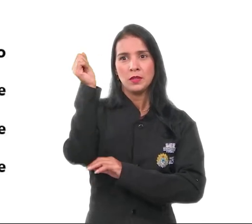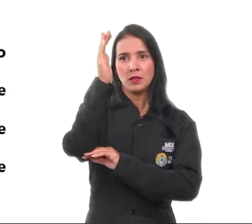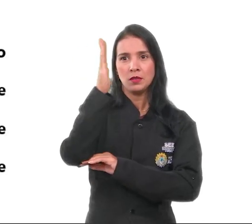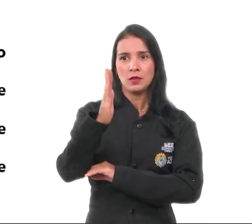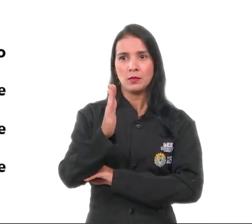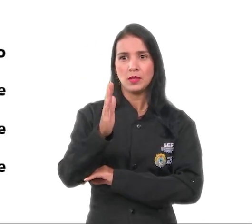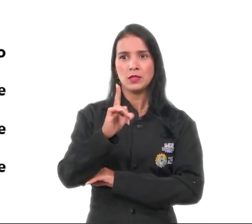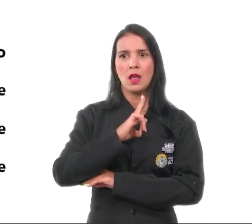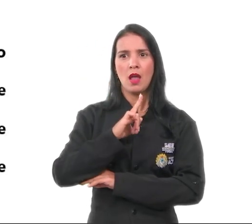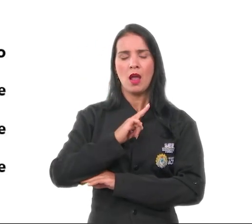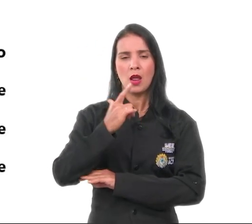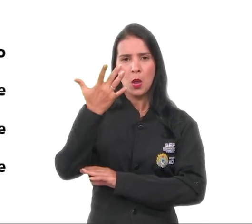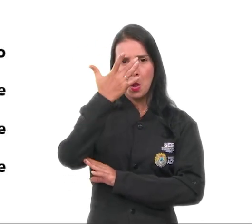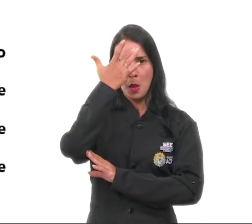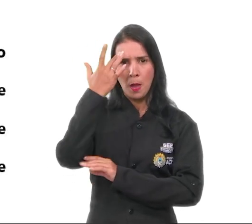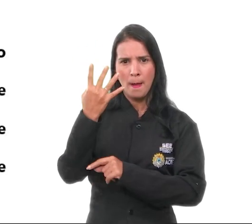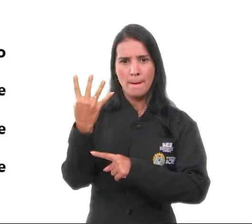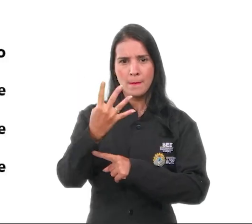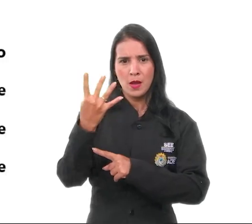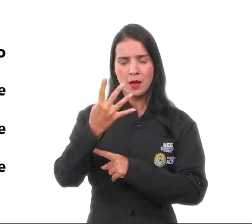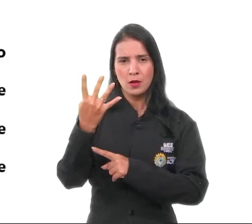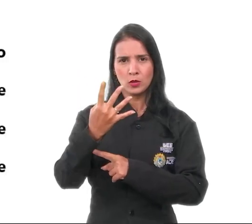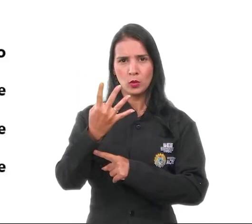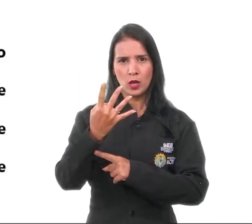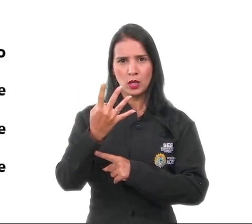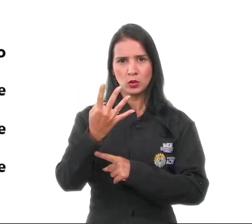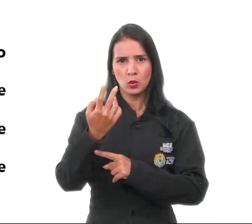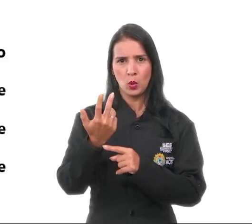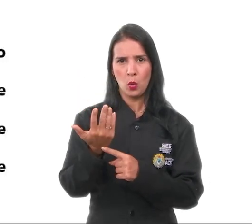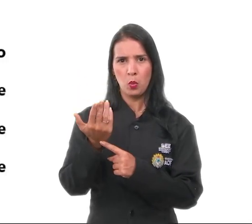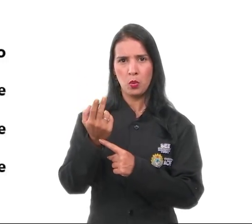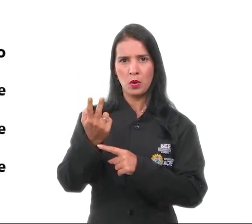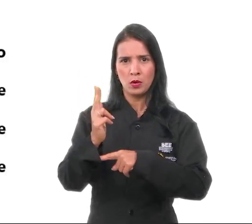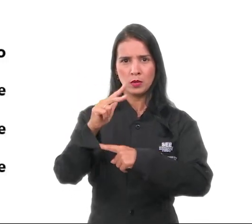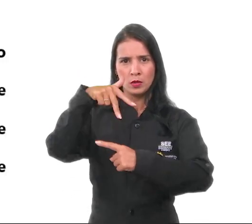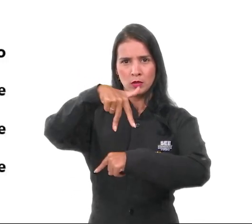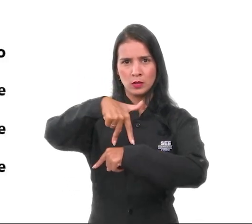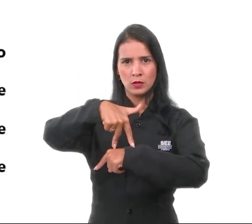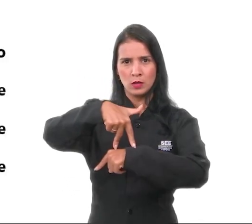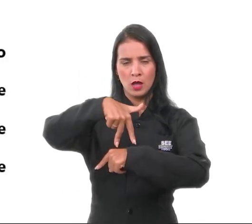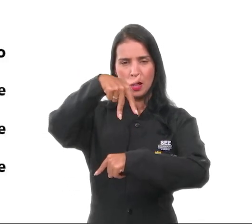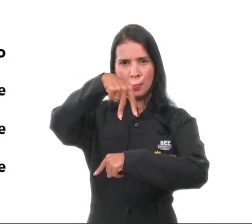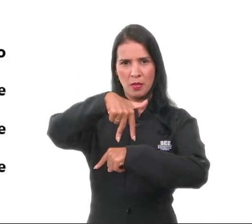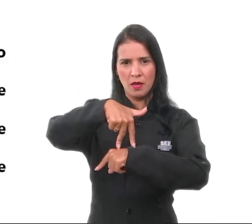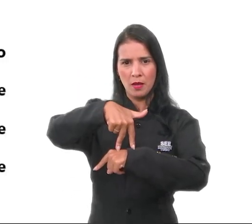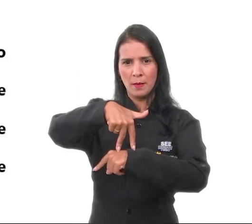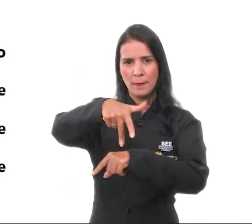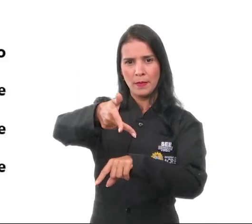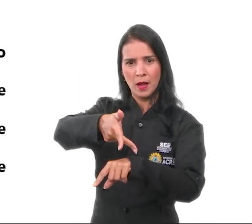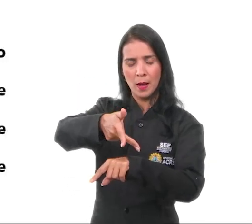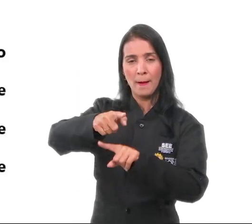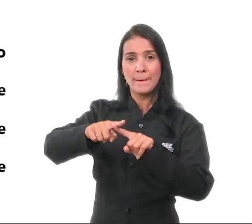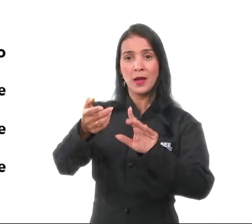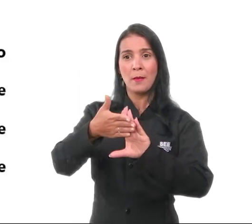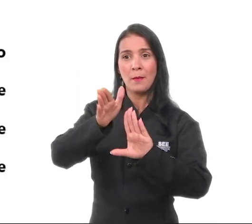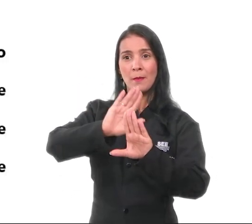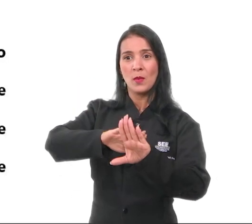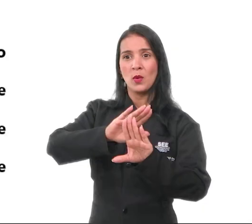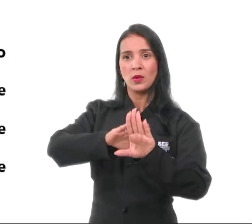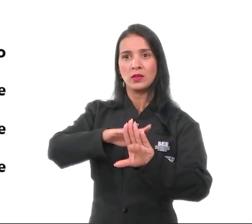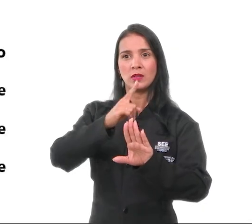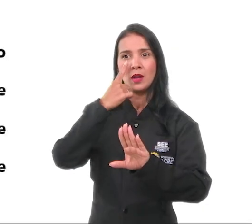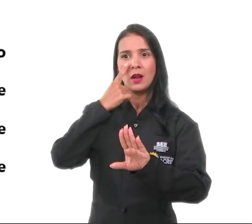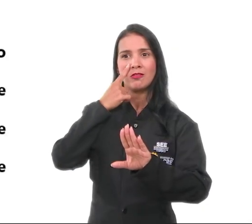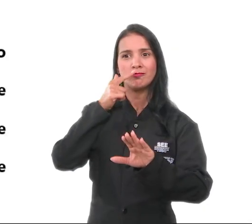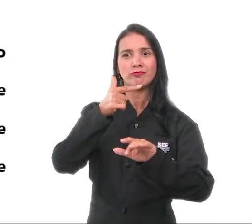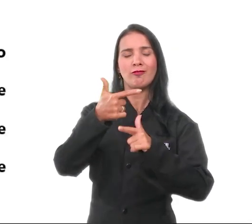você pode perceber que essa imagem ela é uma imagem crítica a um problema que, lamentavelmente, existe no